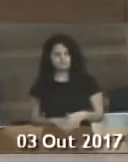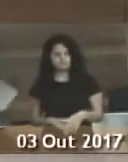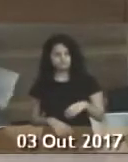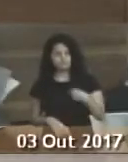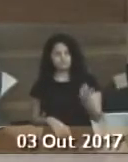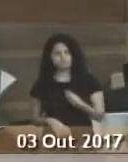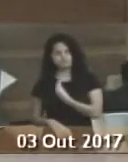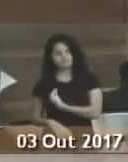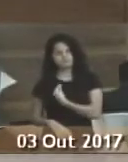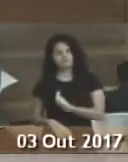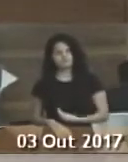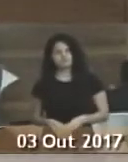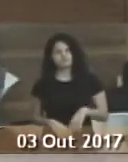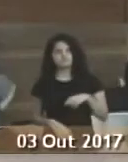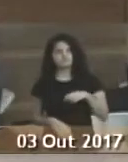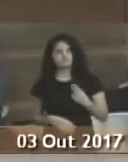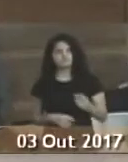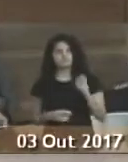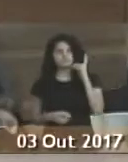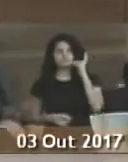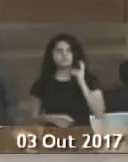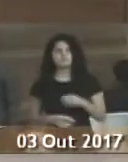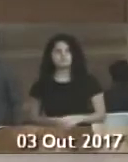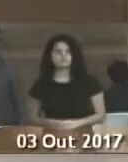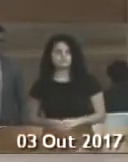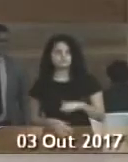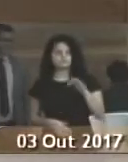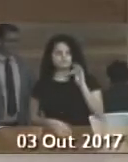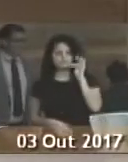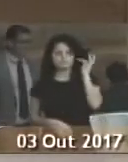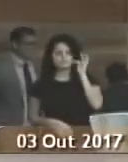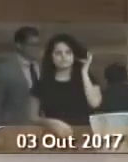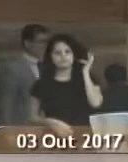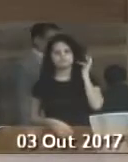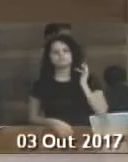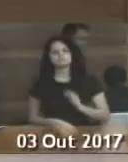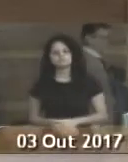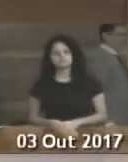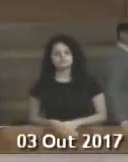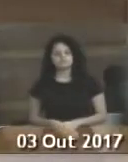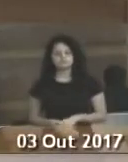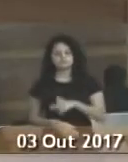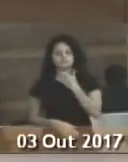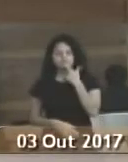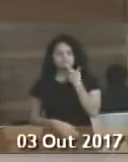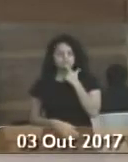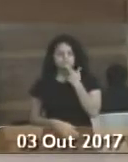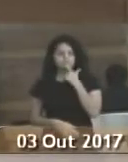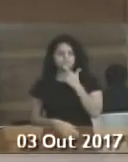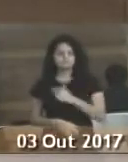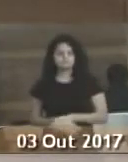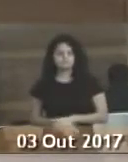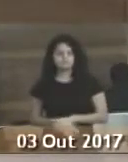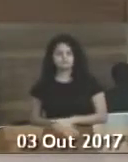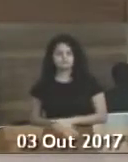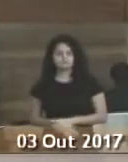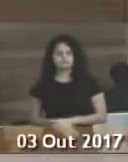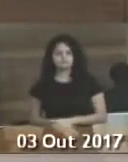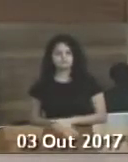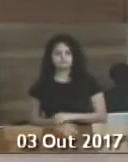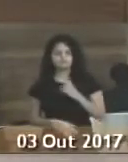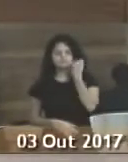de presença, constando os seguintes vereadores: Flávio Araújo dos Santos, o Flavim, Jedai de Oliveira Souza, Jane Roseli